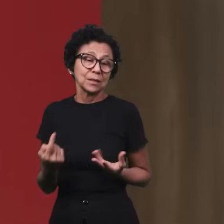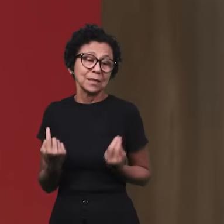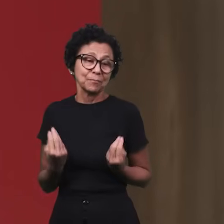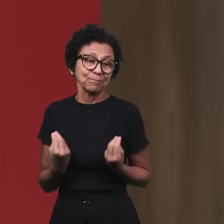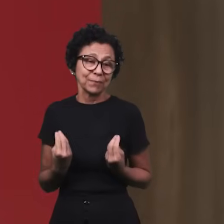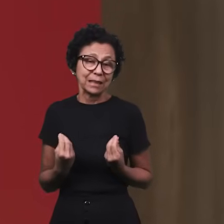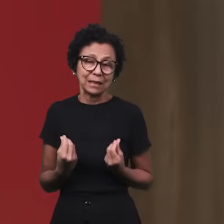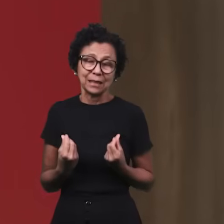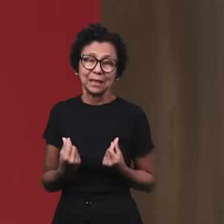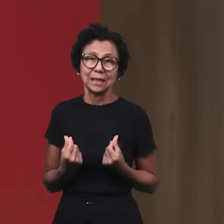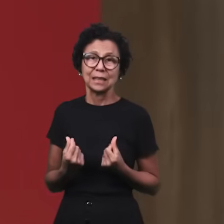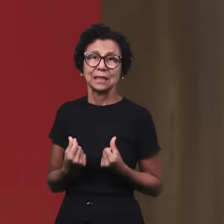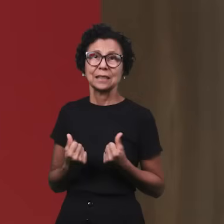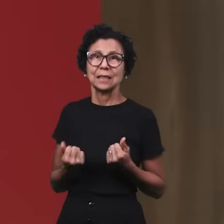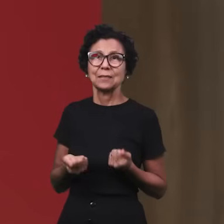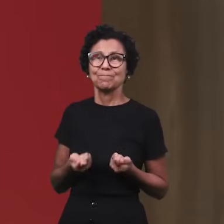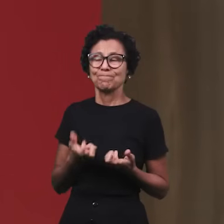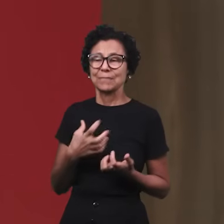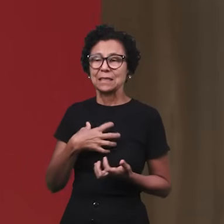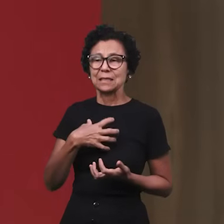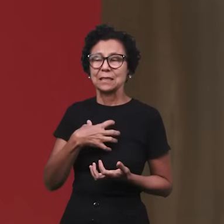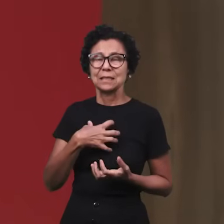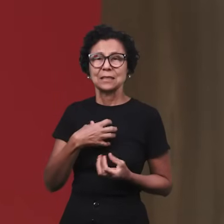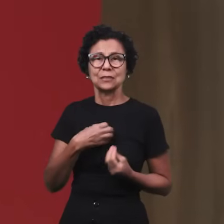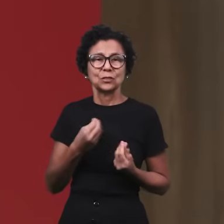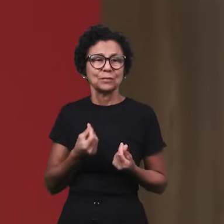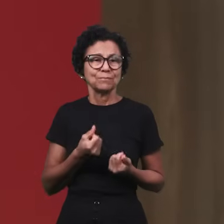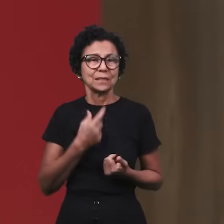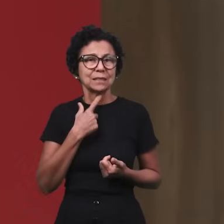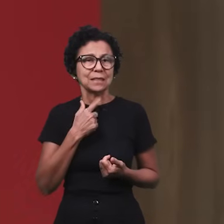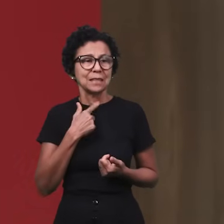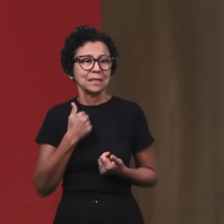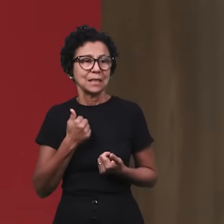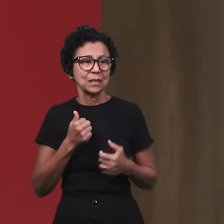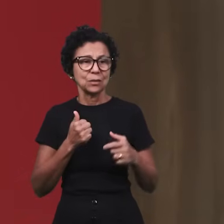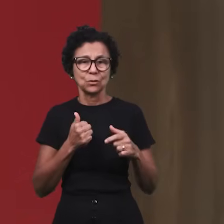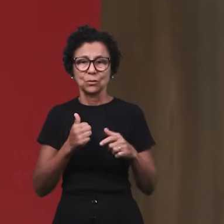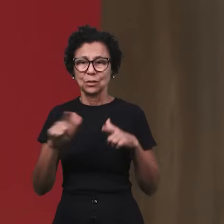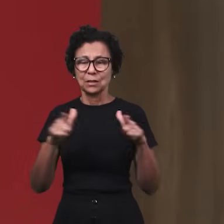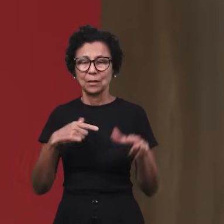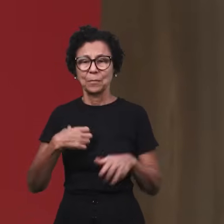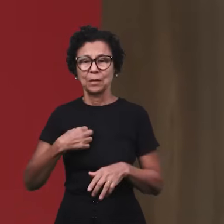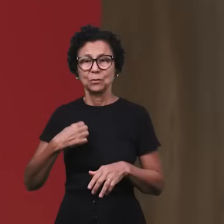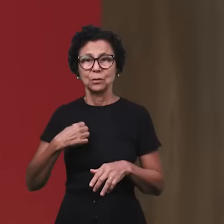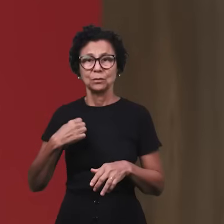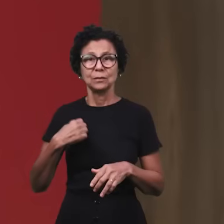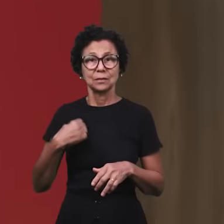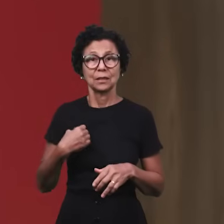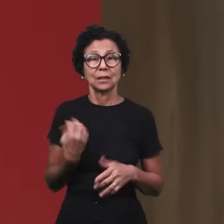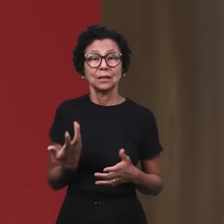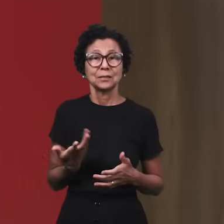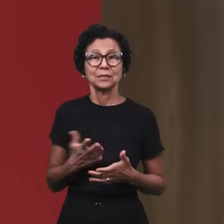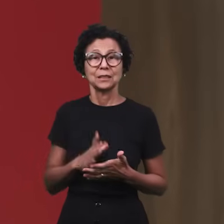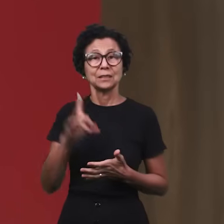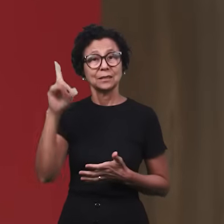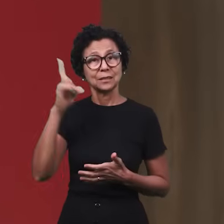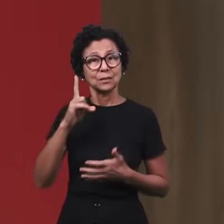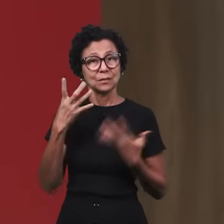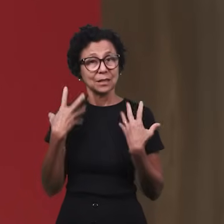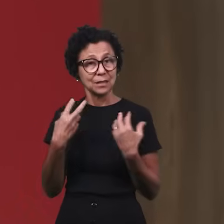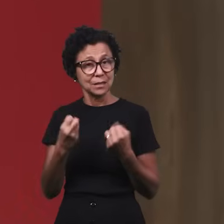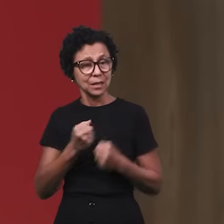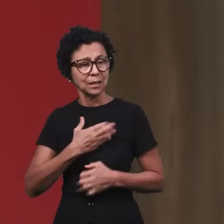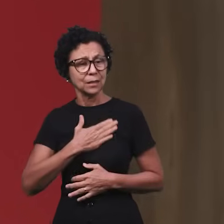tenhamos esse espírito voluntário, né, de zelo, de alegria, porque isso é